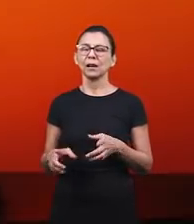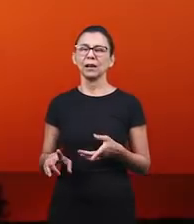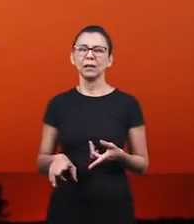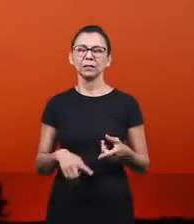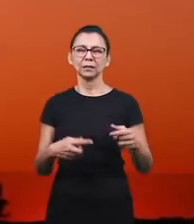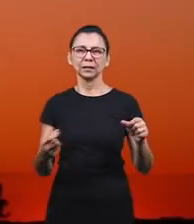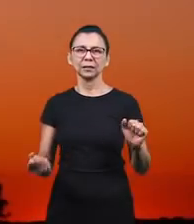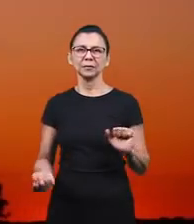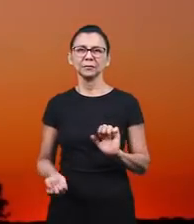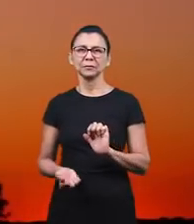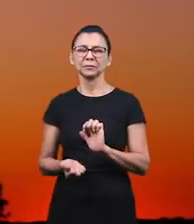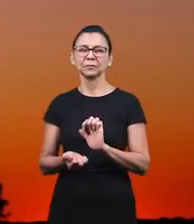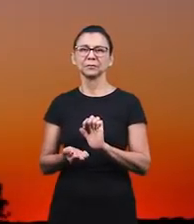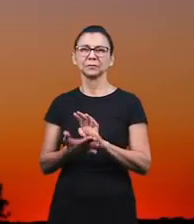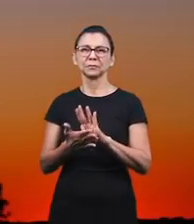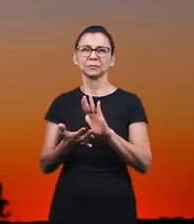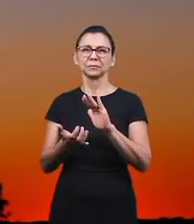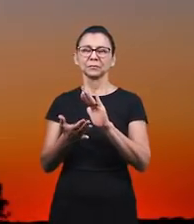chamando,